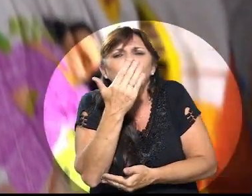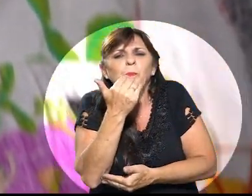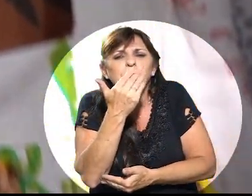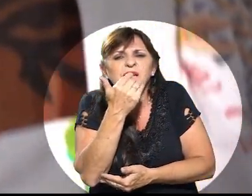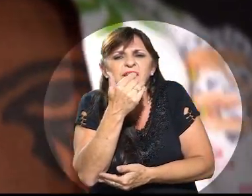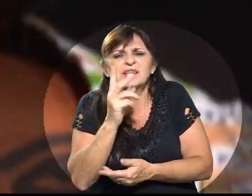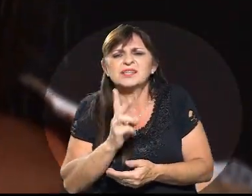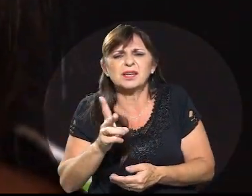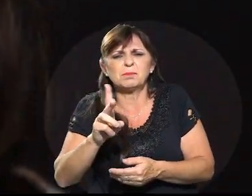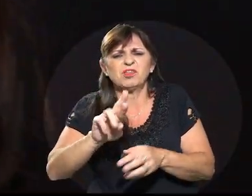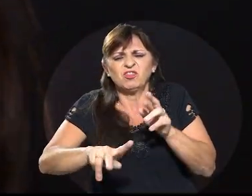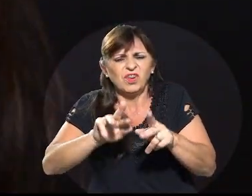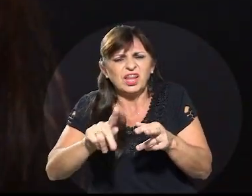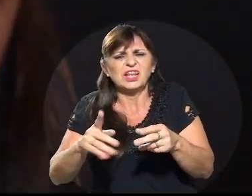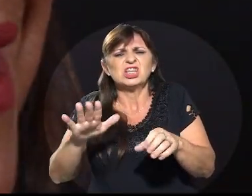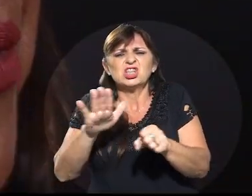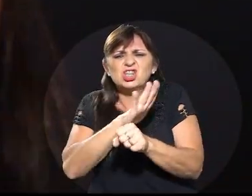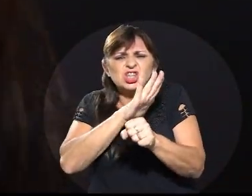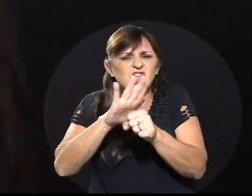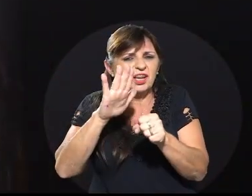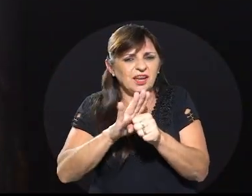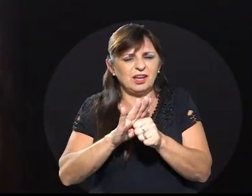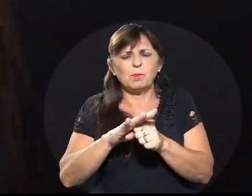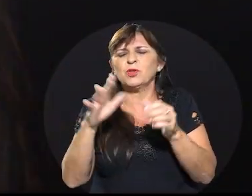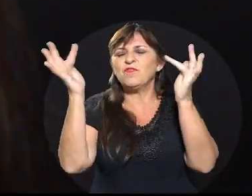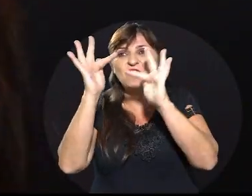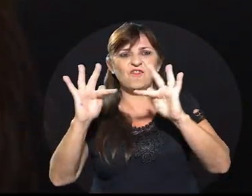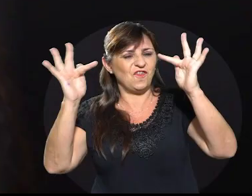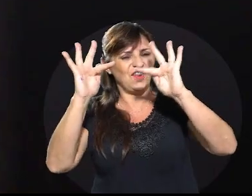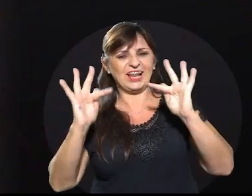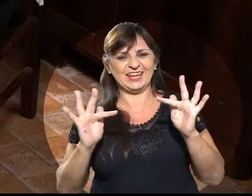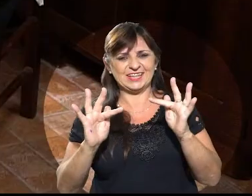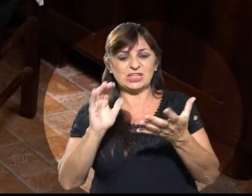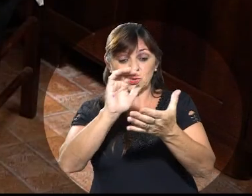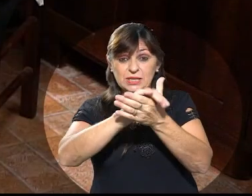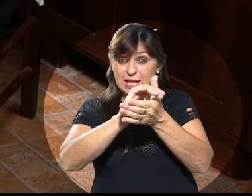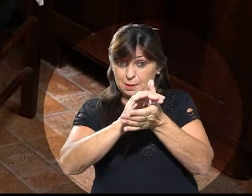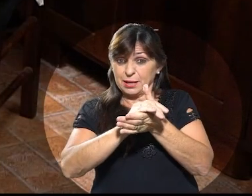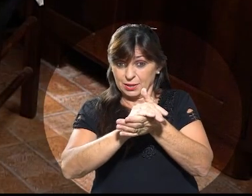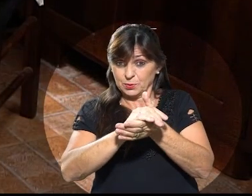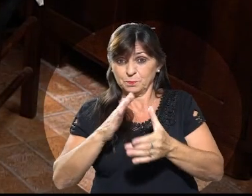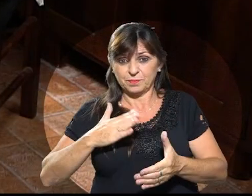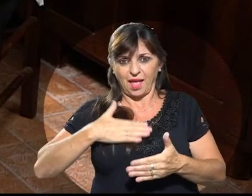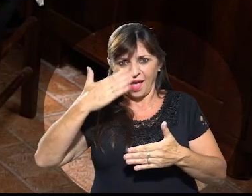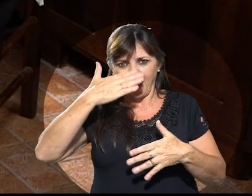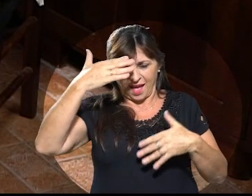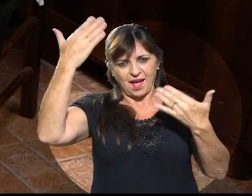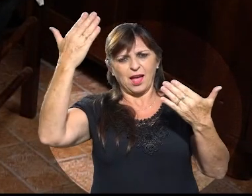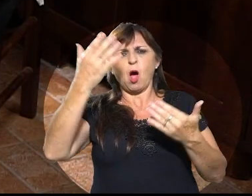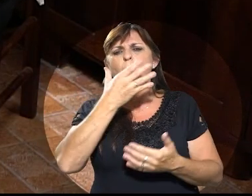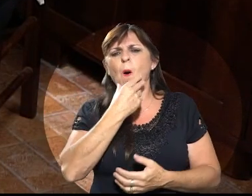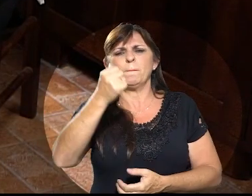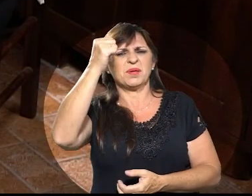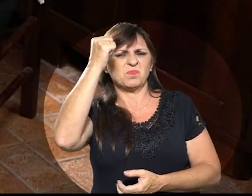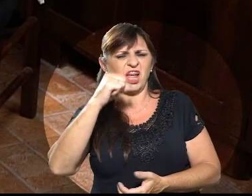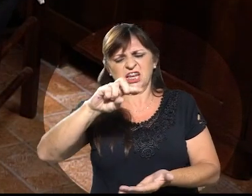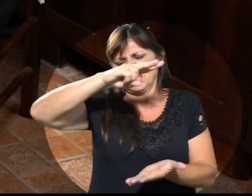Os casamentos árabes, os homens dançam, as mulheres dançam, é muito bonito mesmo. A